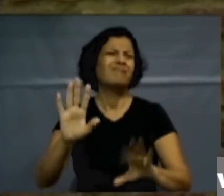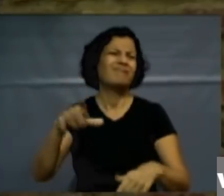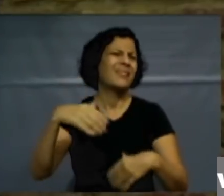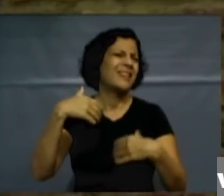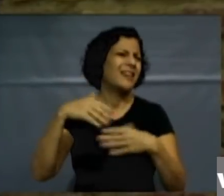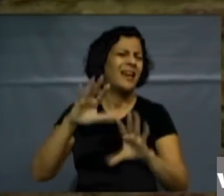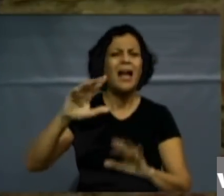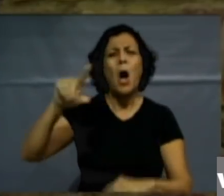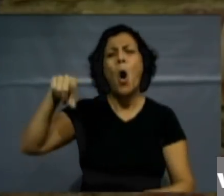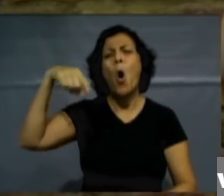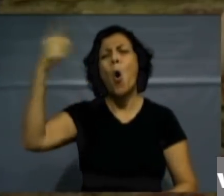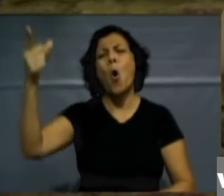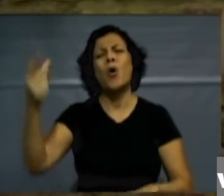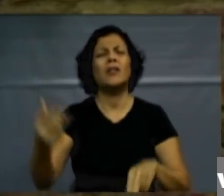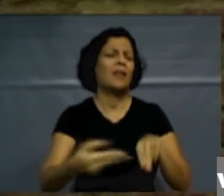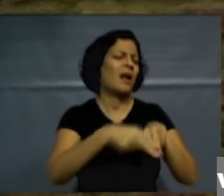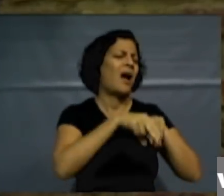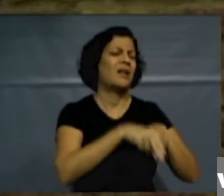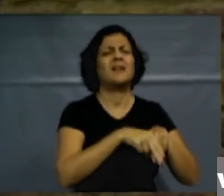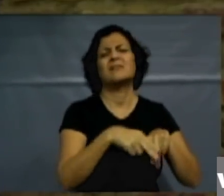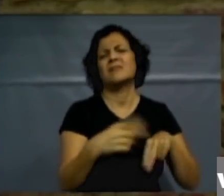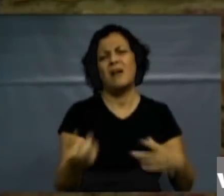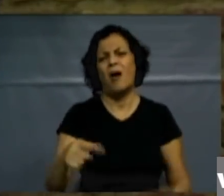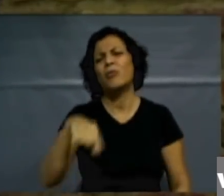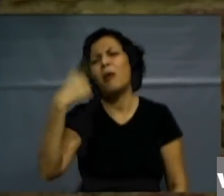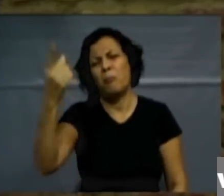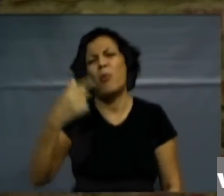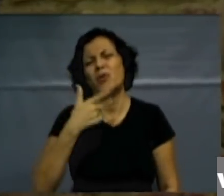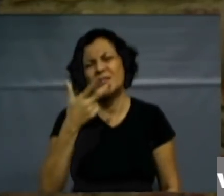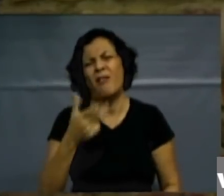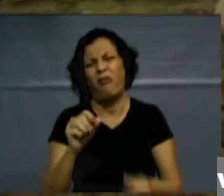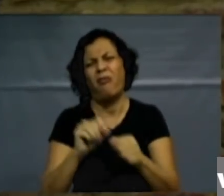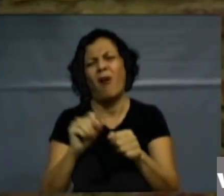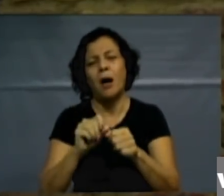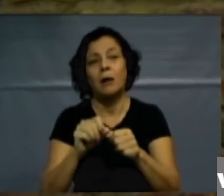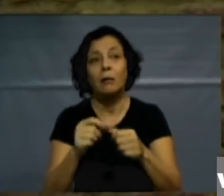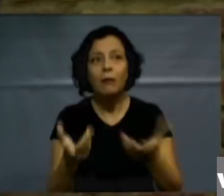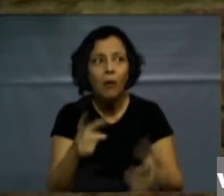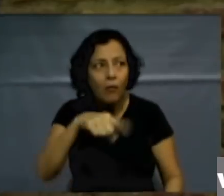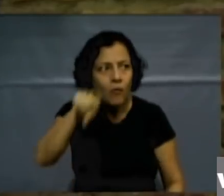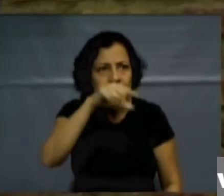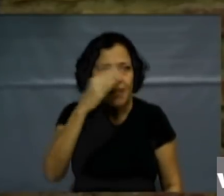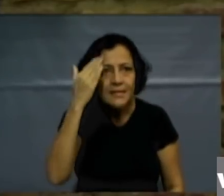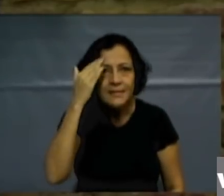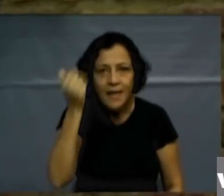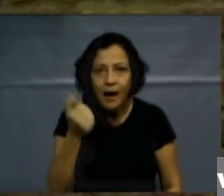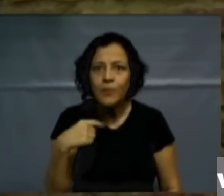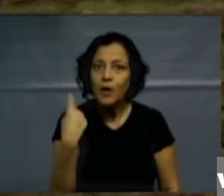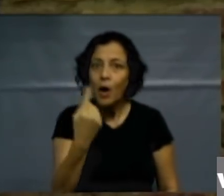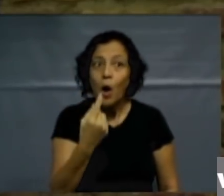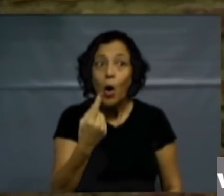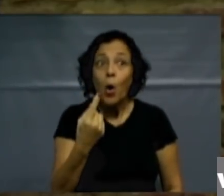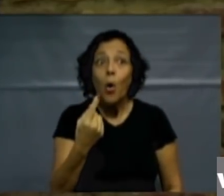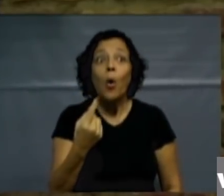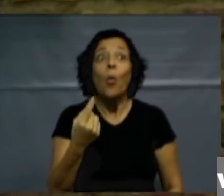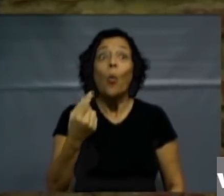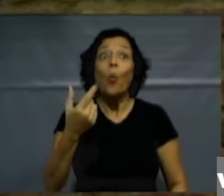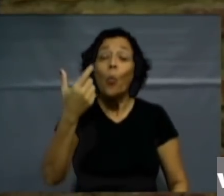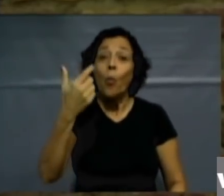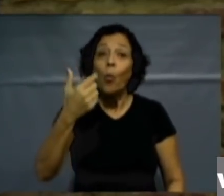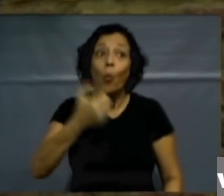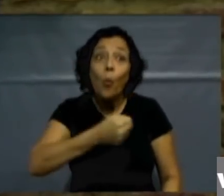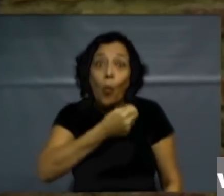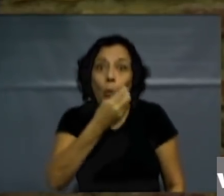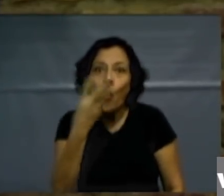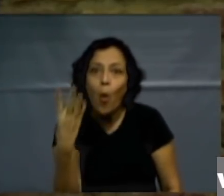próxima encarnação. Vocês têm noção de quantas encarnações a gente vem repetindo essa mesma frase? Vocês têm noção que a